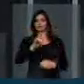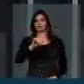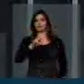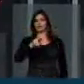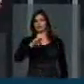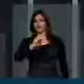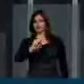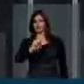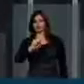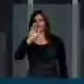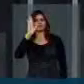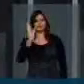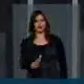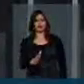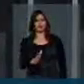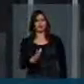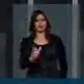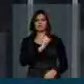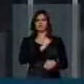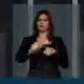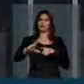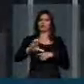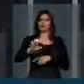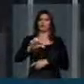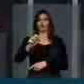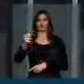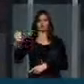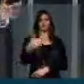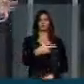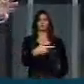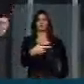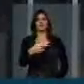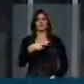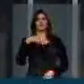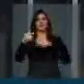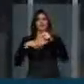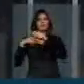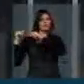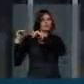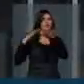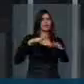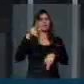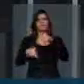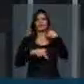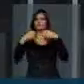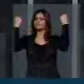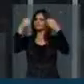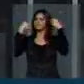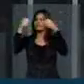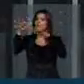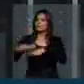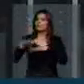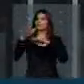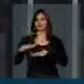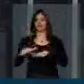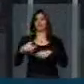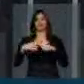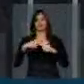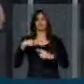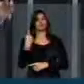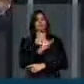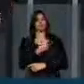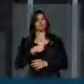diretas, mais do que o Fora Collor. Ou seja, o povo foi para a rua para protestar e para